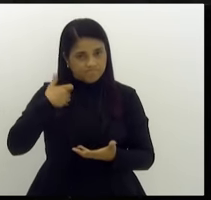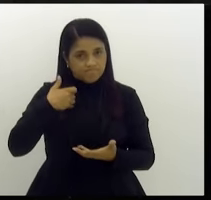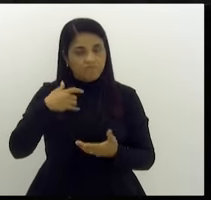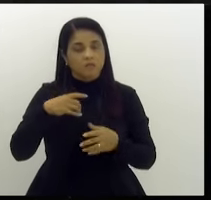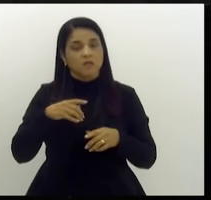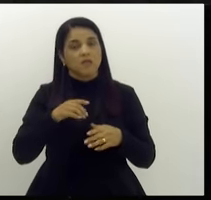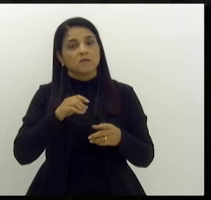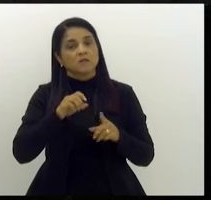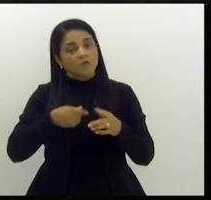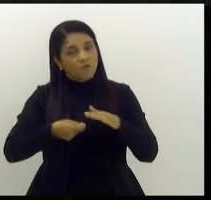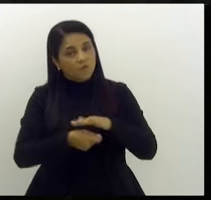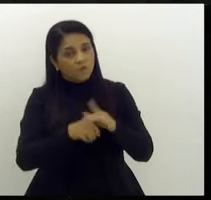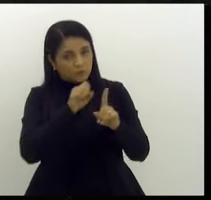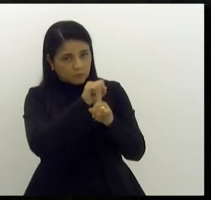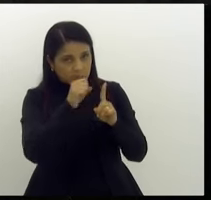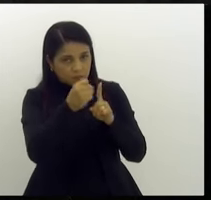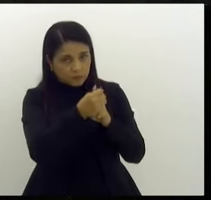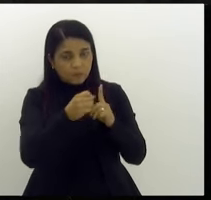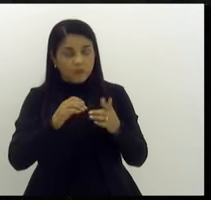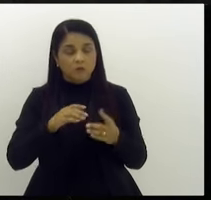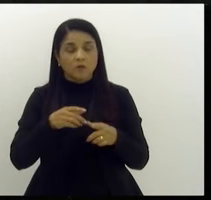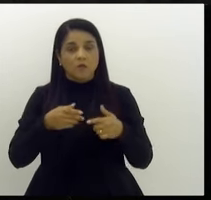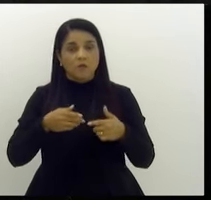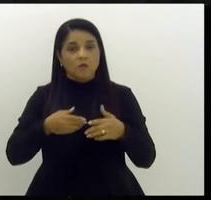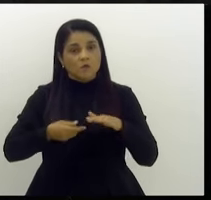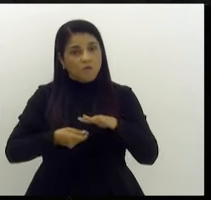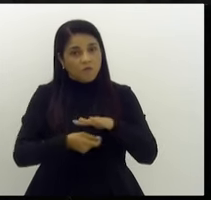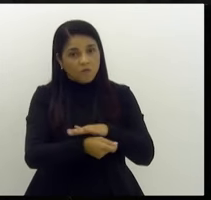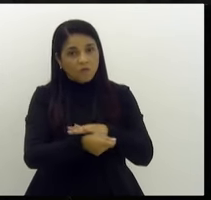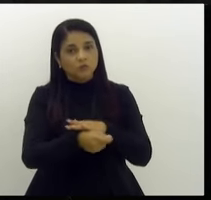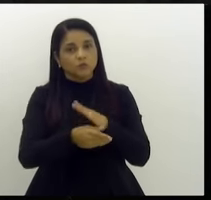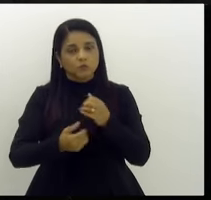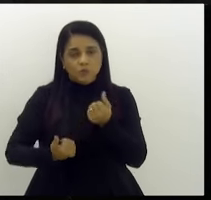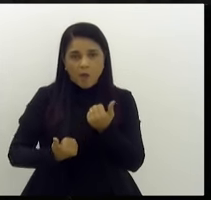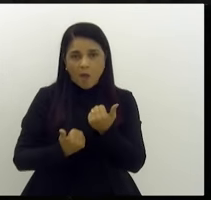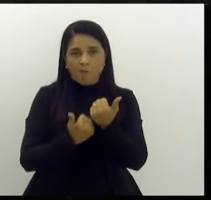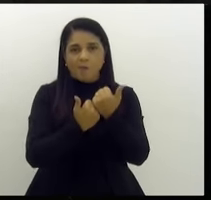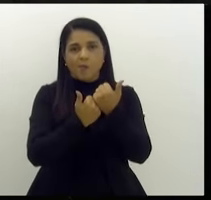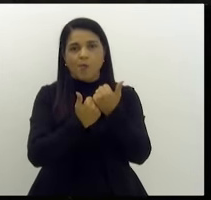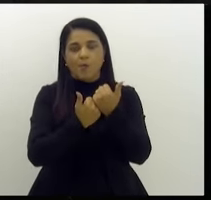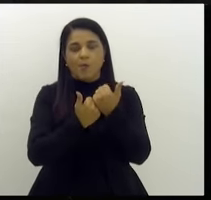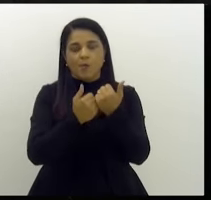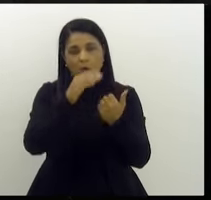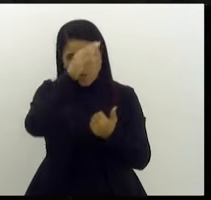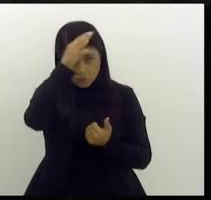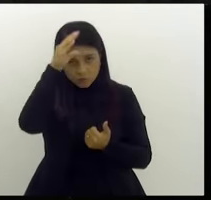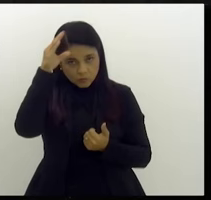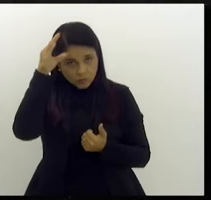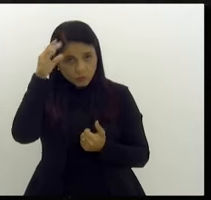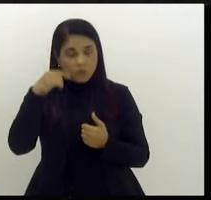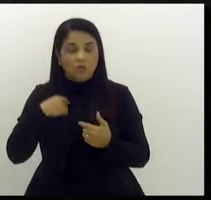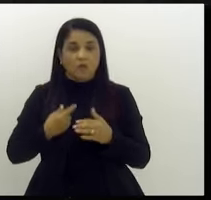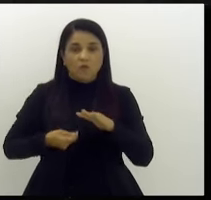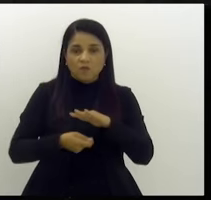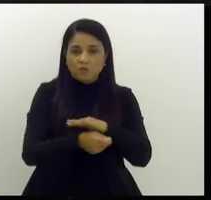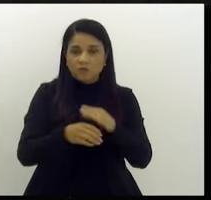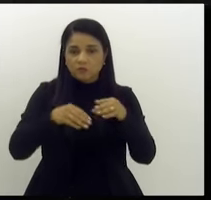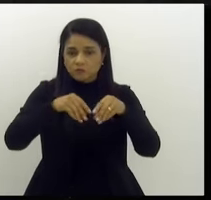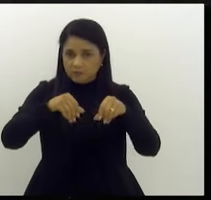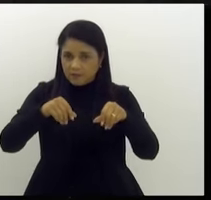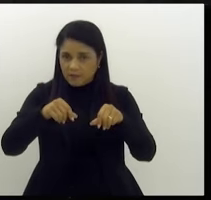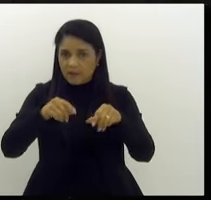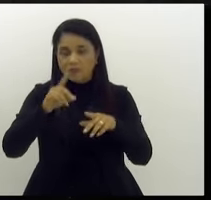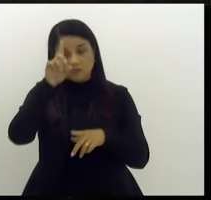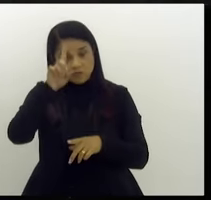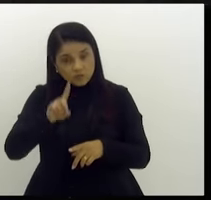assistência social fundo de apoio ao programa de proteção do Consumidor fundo de terras fundo de direitos